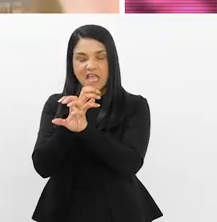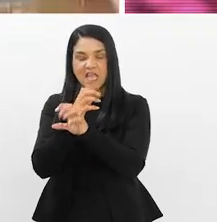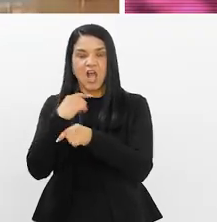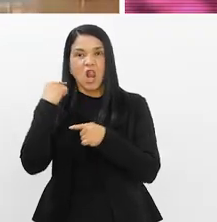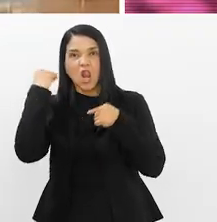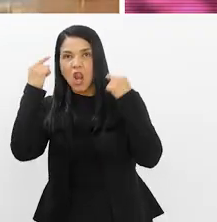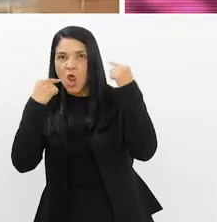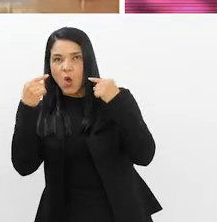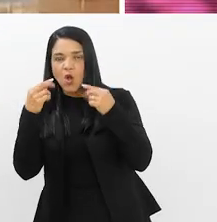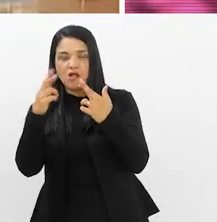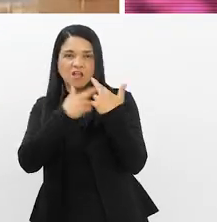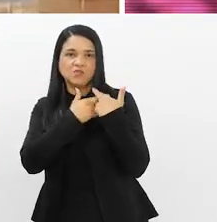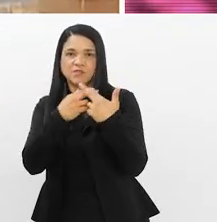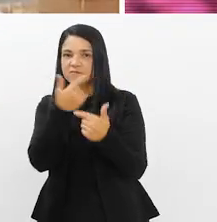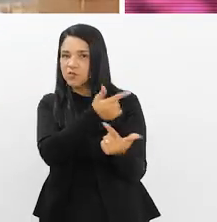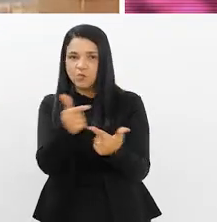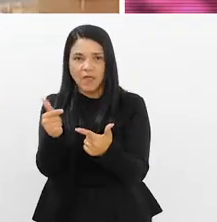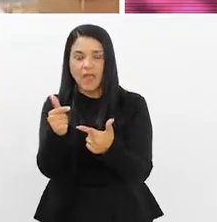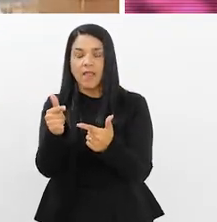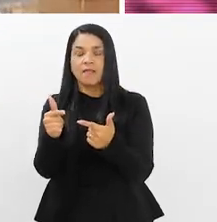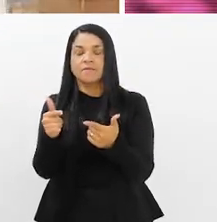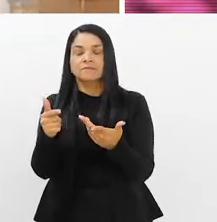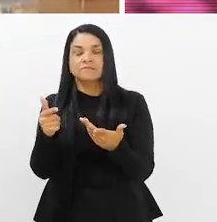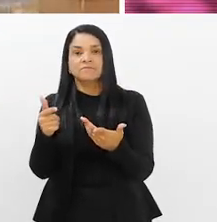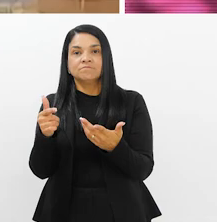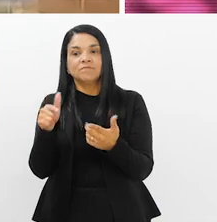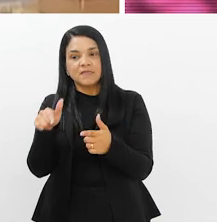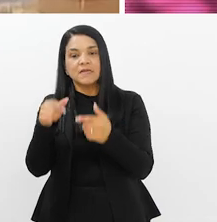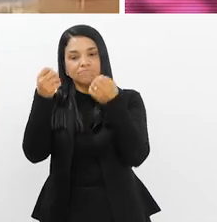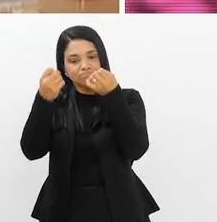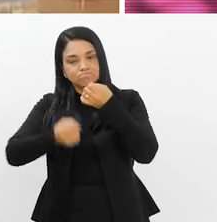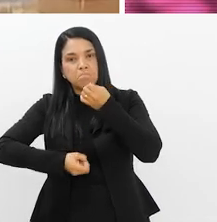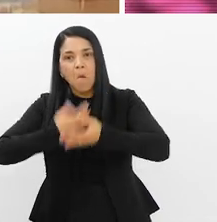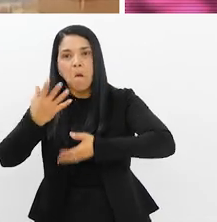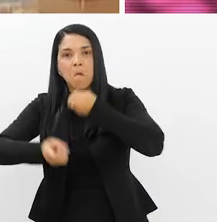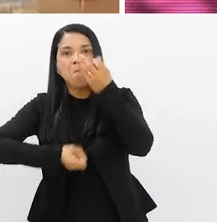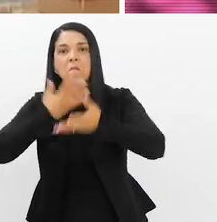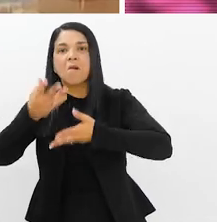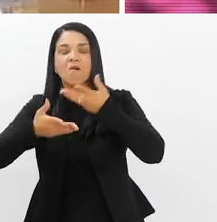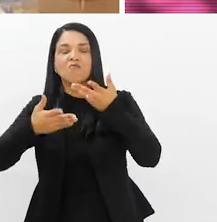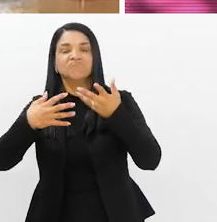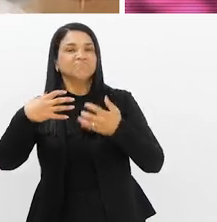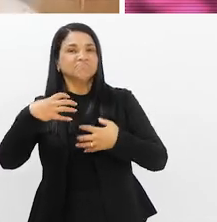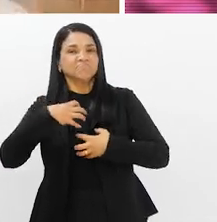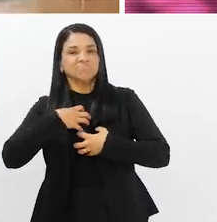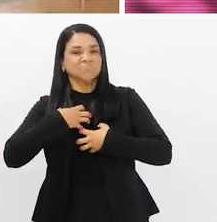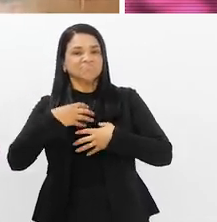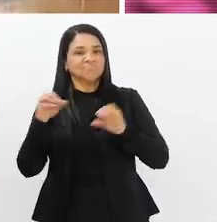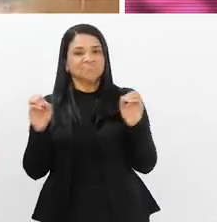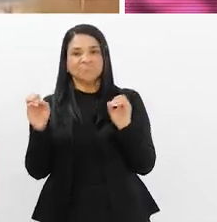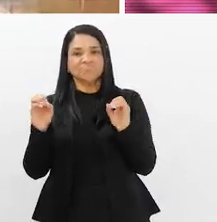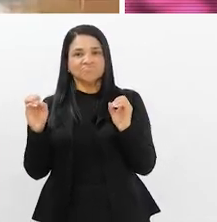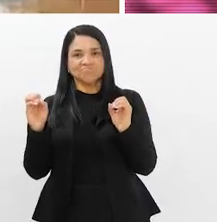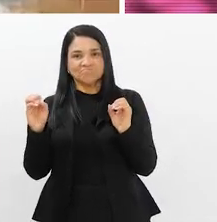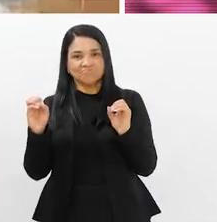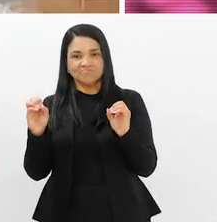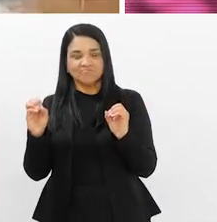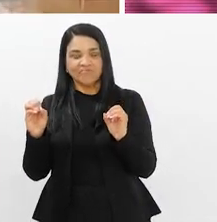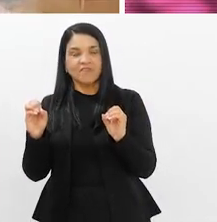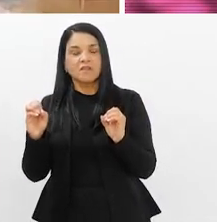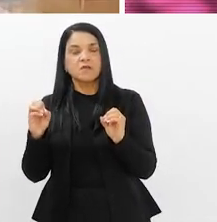louca, irresponsável. E elas acabam trazendo isso também, né? De que elas não estão mais se